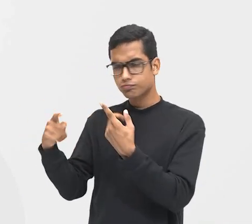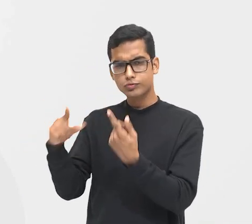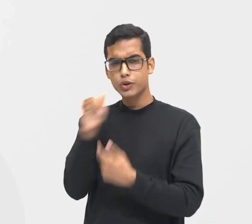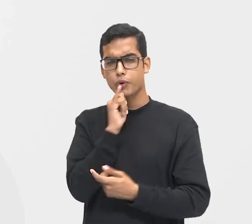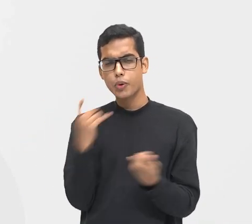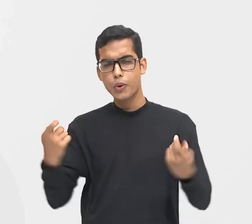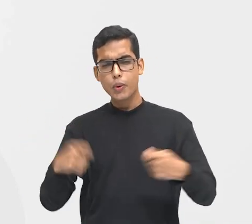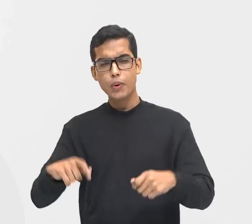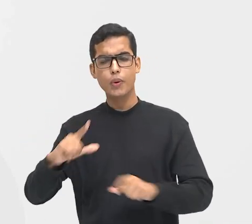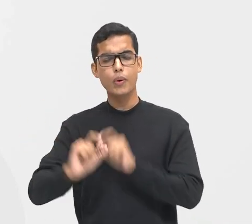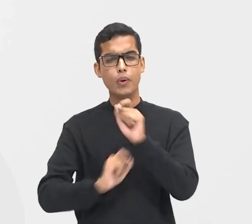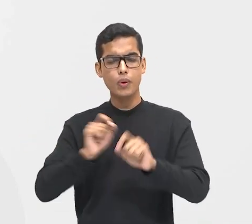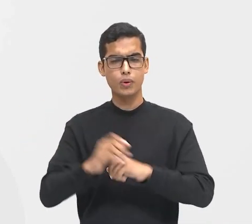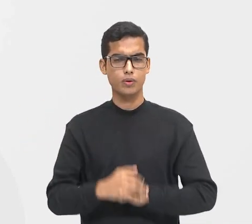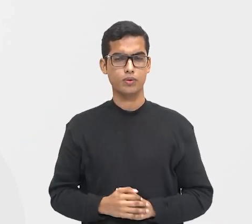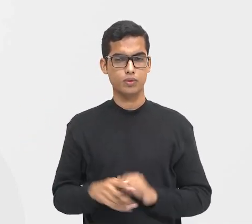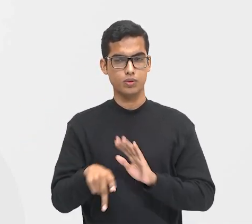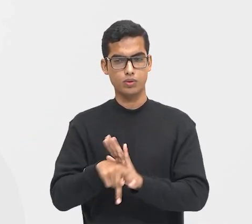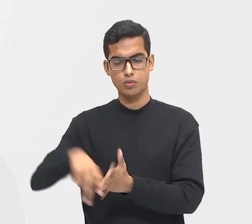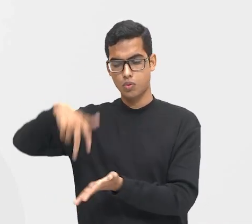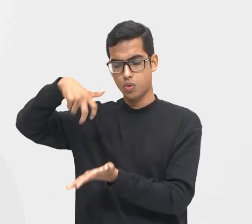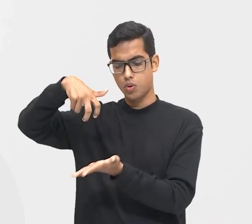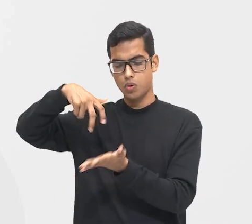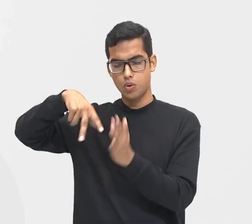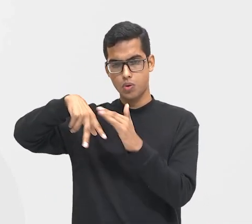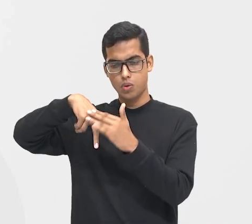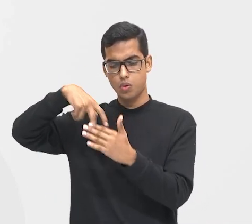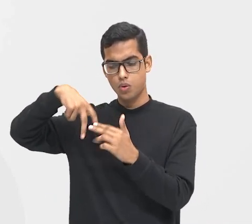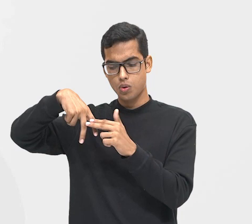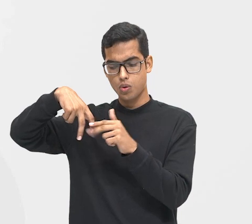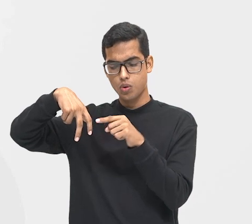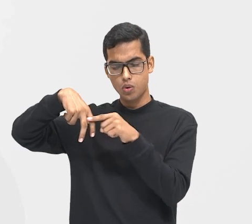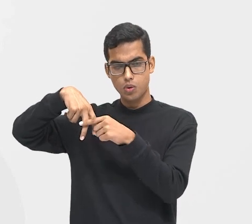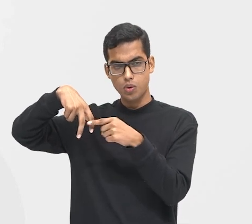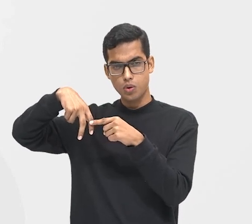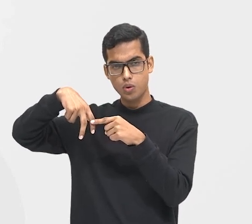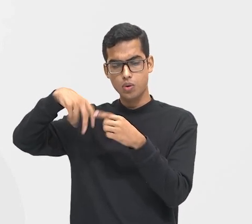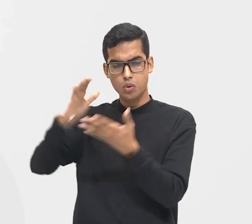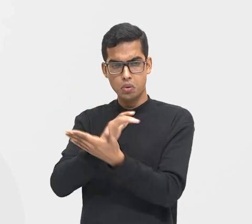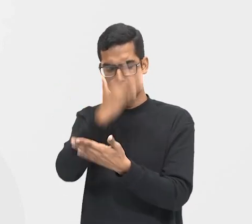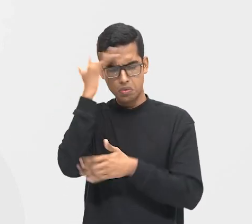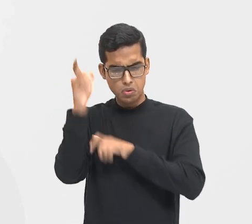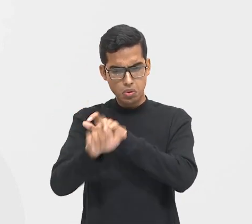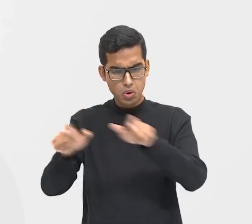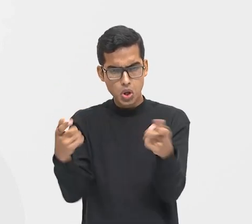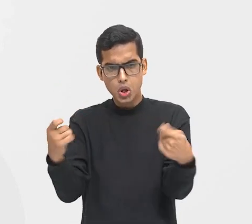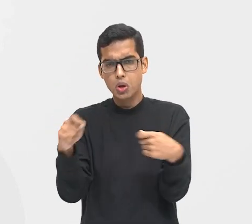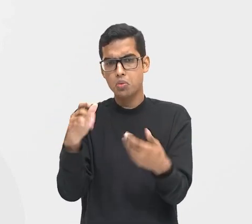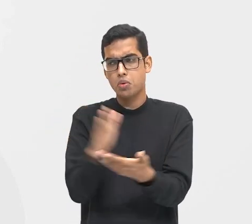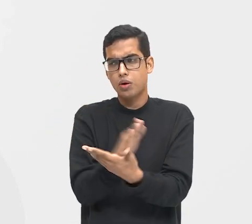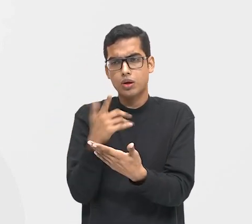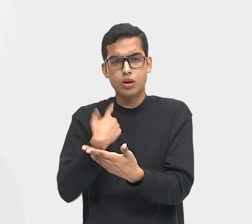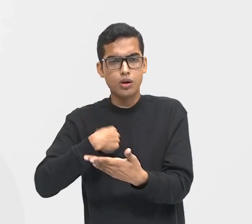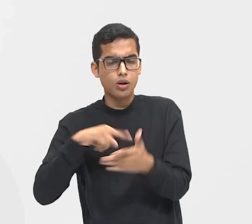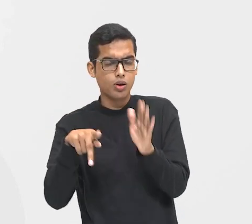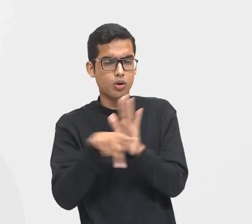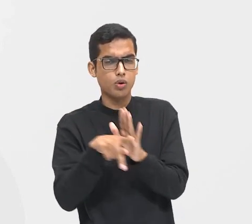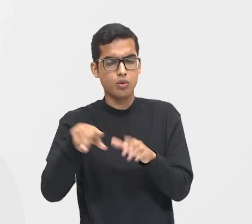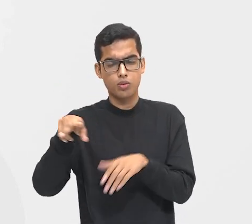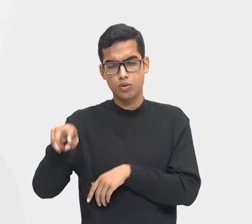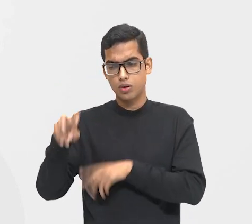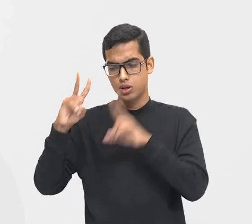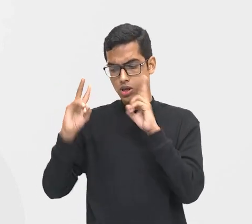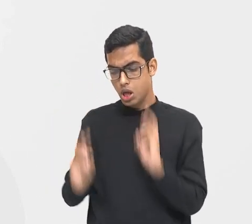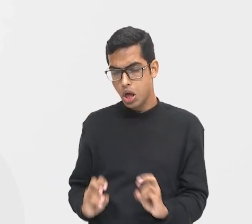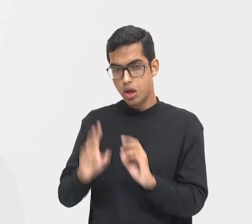observar, provavelmente são joelhos, né, de alguma pessoa ali que precisou fazer algum exame. E aí, como eu disse,